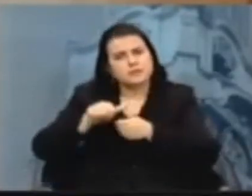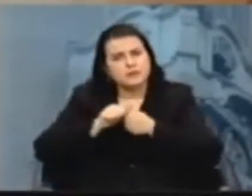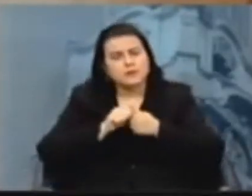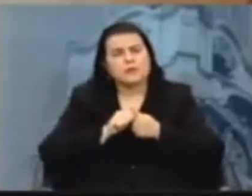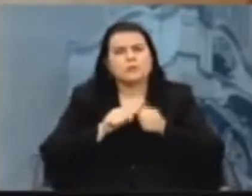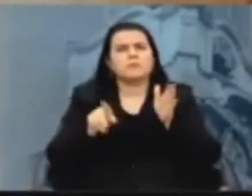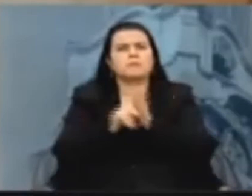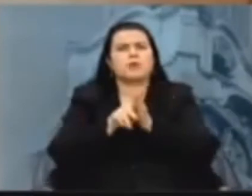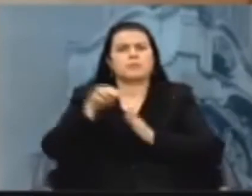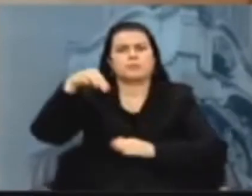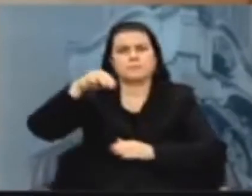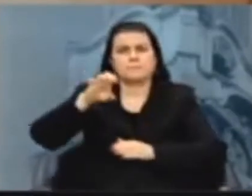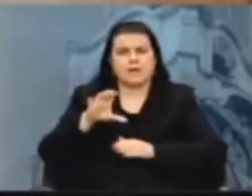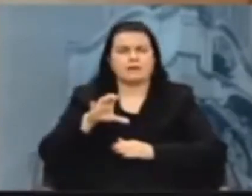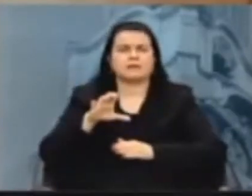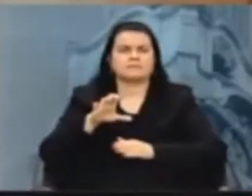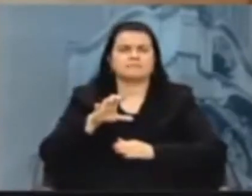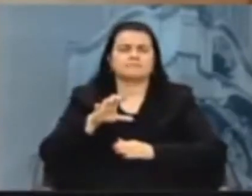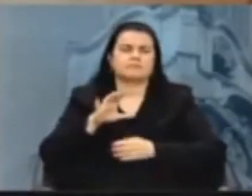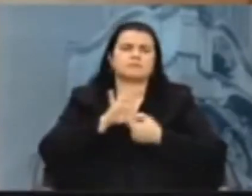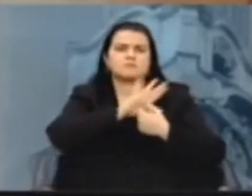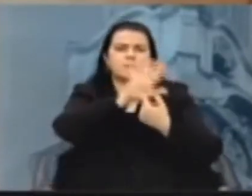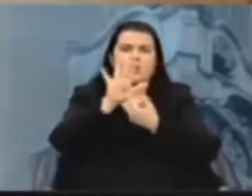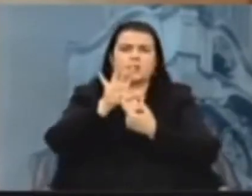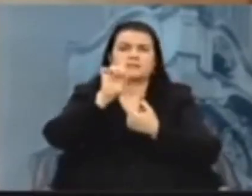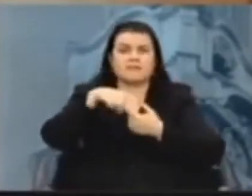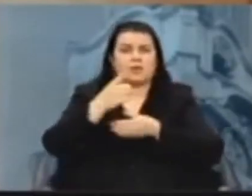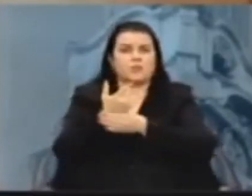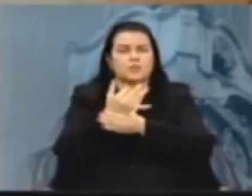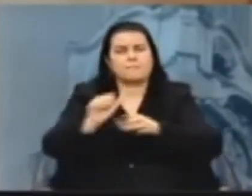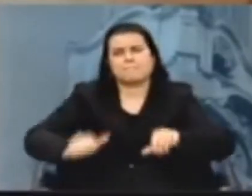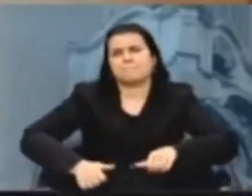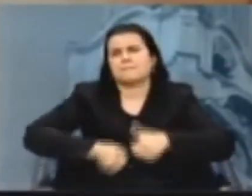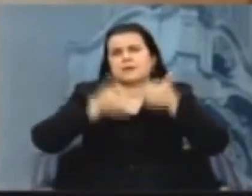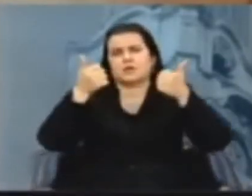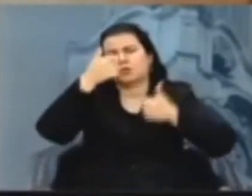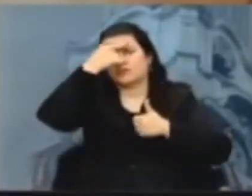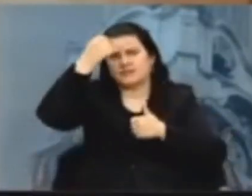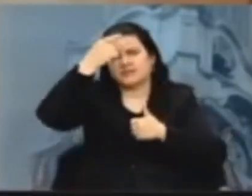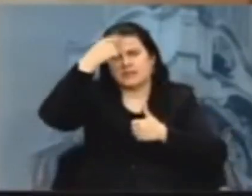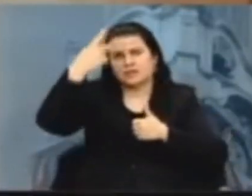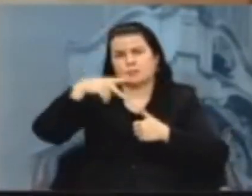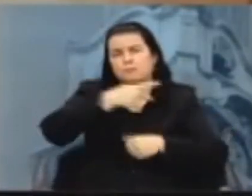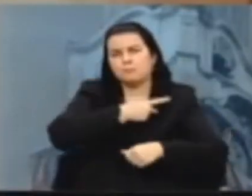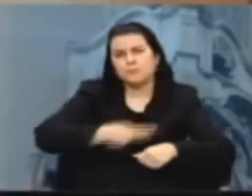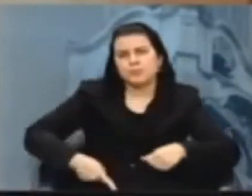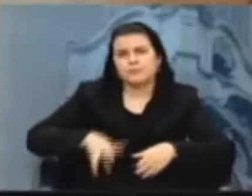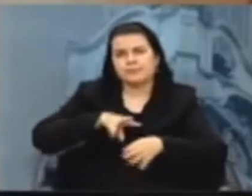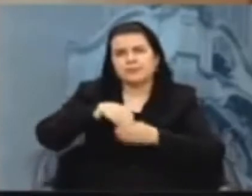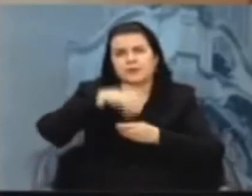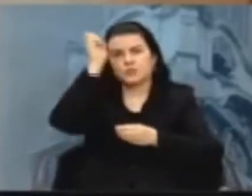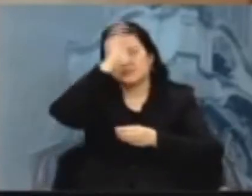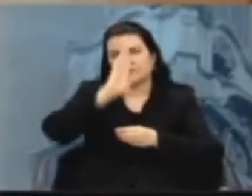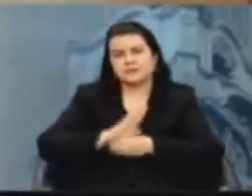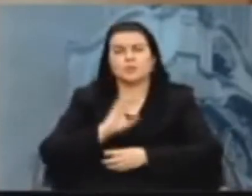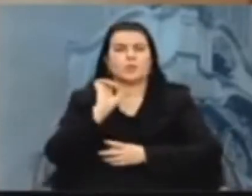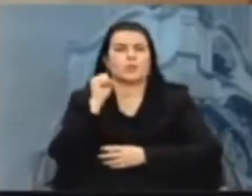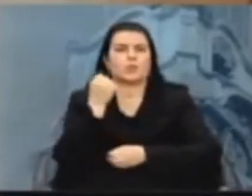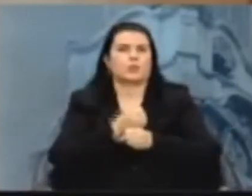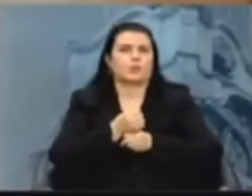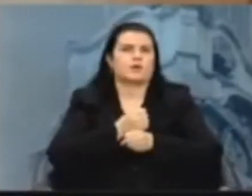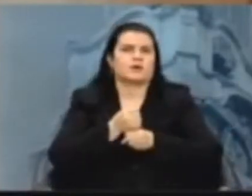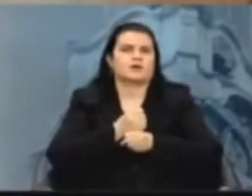MEC como a melhor universidade pública do Brasil consecutivamente nos últimos